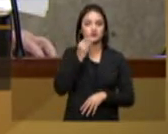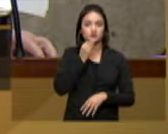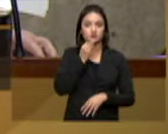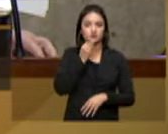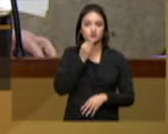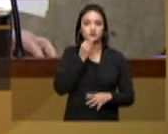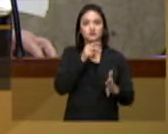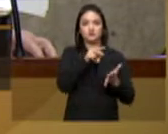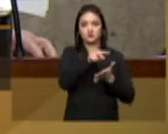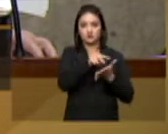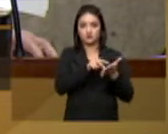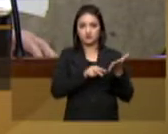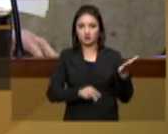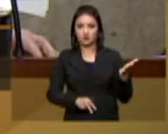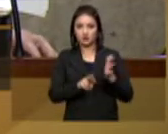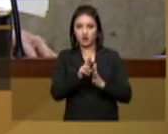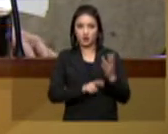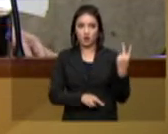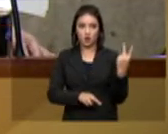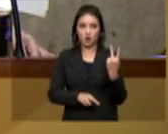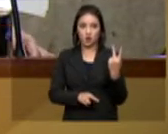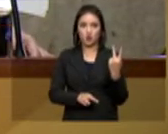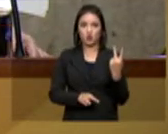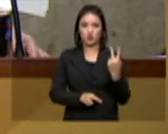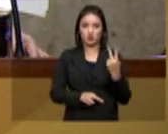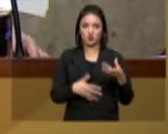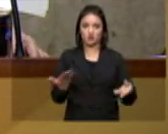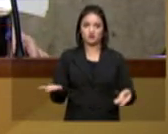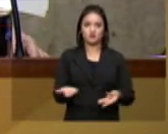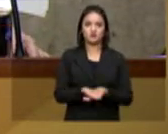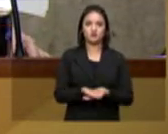proceda o relatório de ambos os feitos.